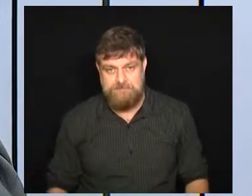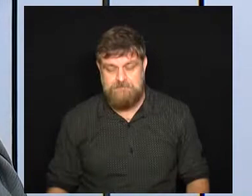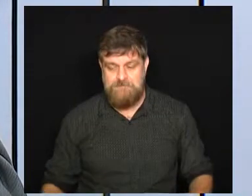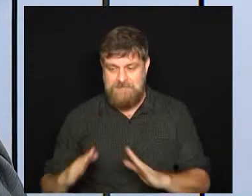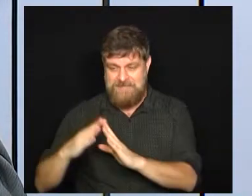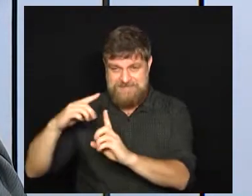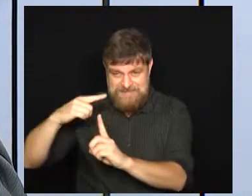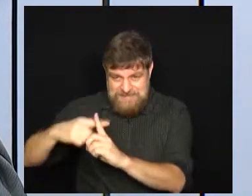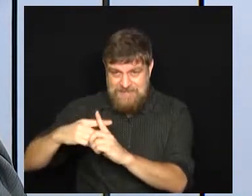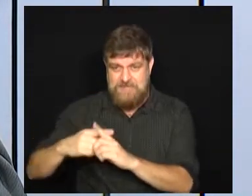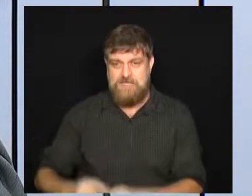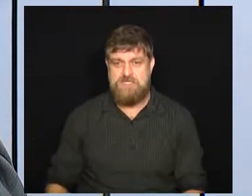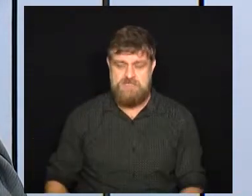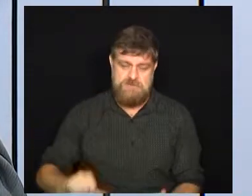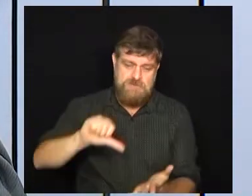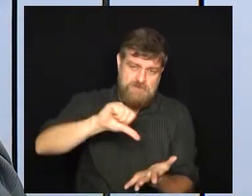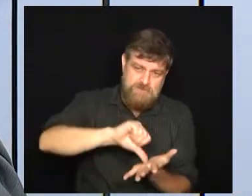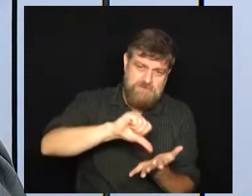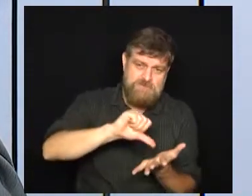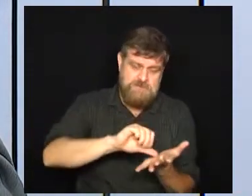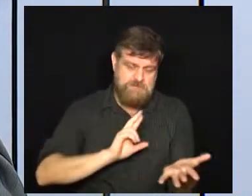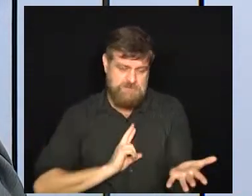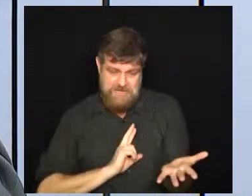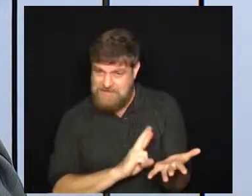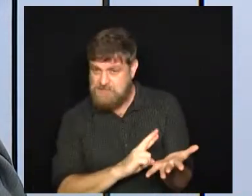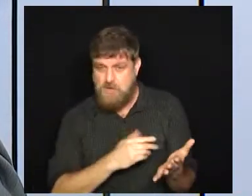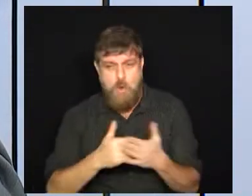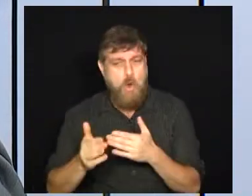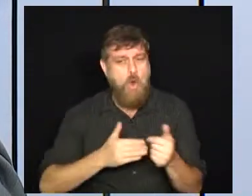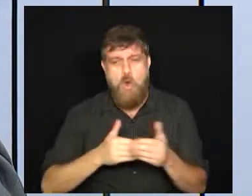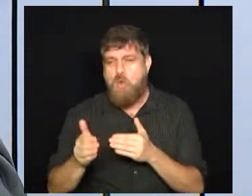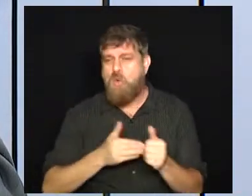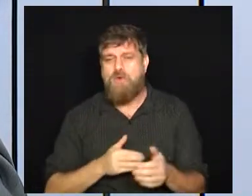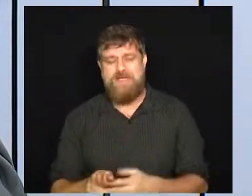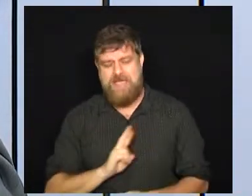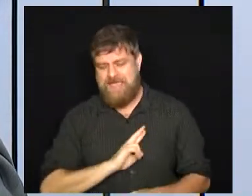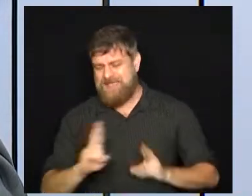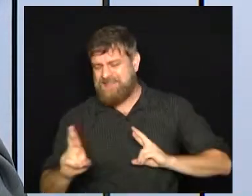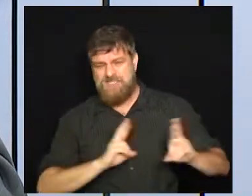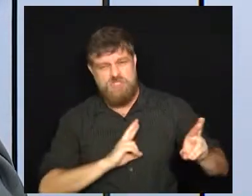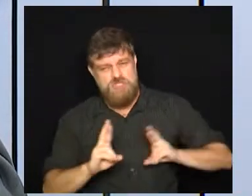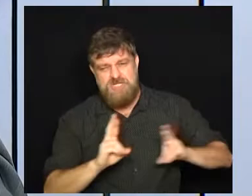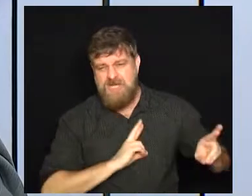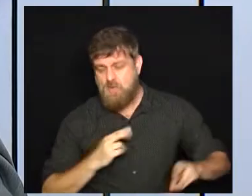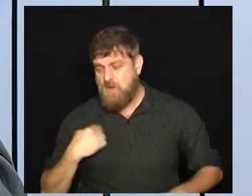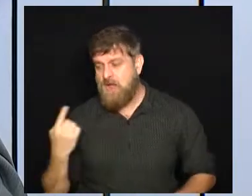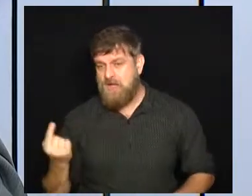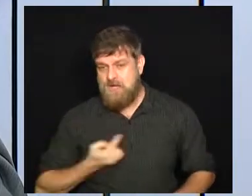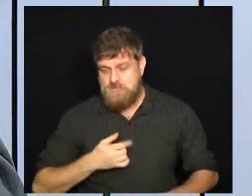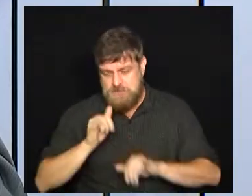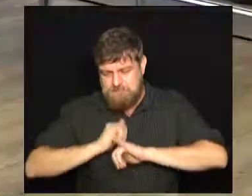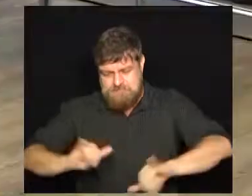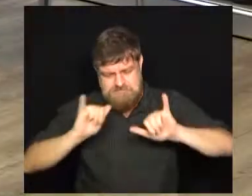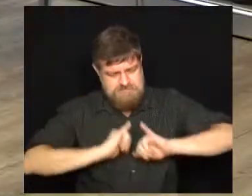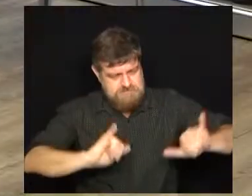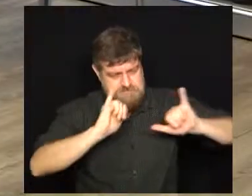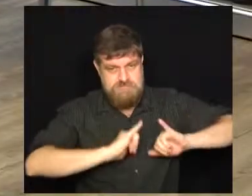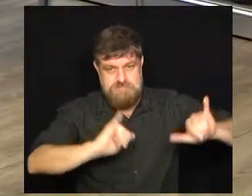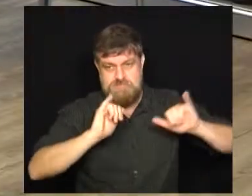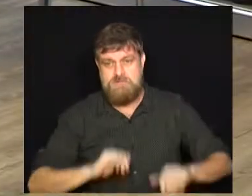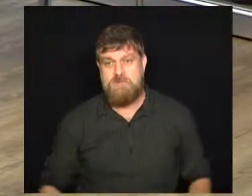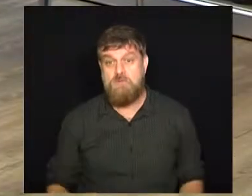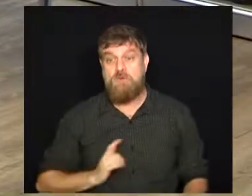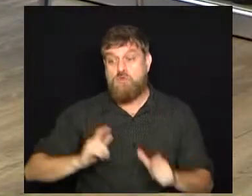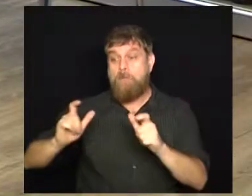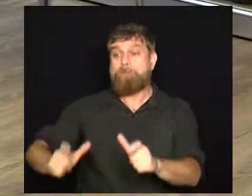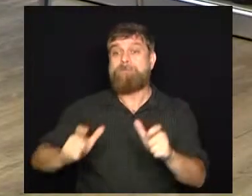igrejas, dentro dos centros religiosos, de todas as matrizes religiosas, a gente fazer fortemente essa discussão. Quanto mais